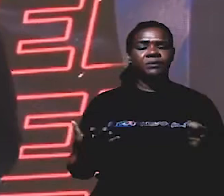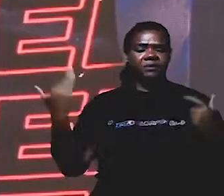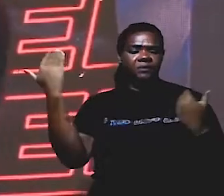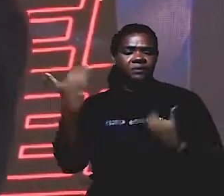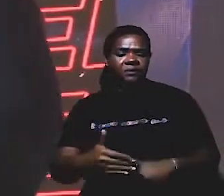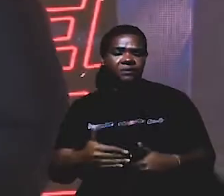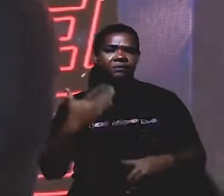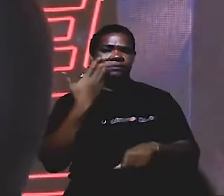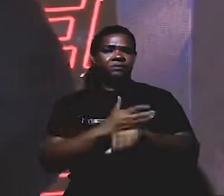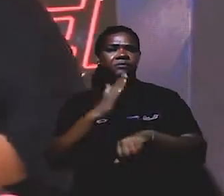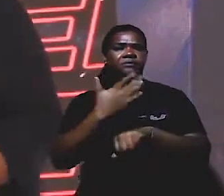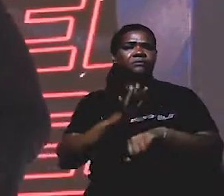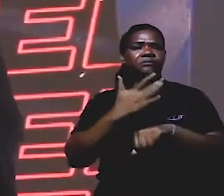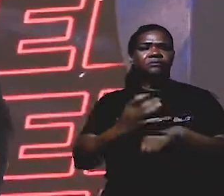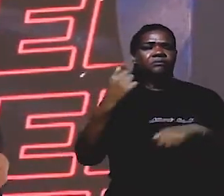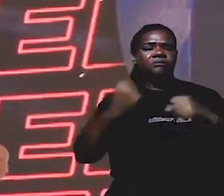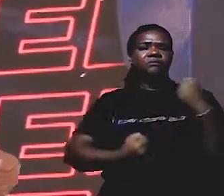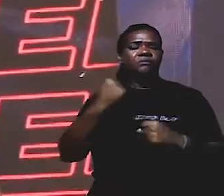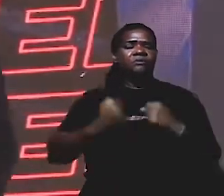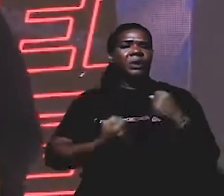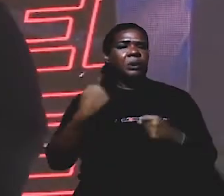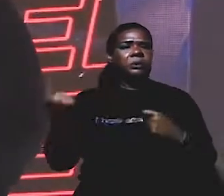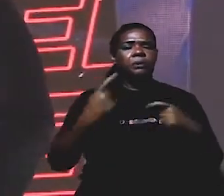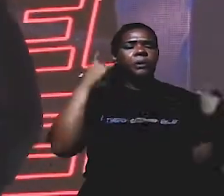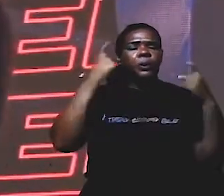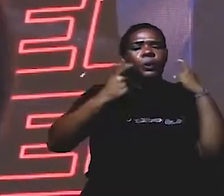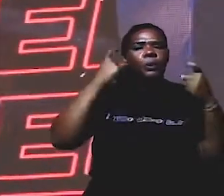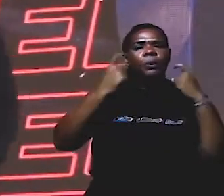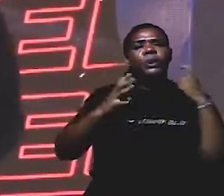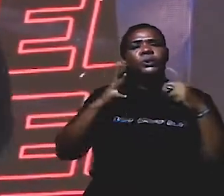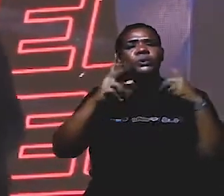a prova prática do Detran, nos inquietamos